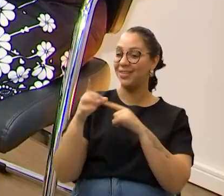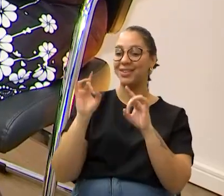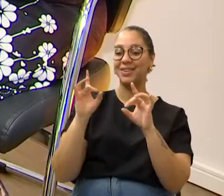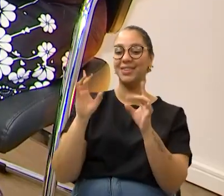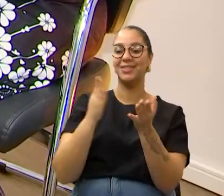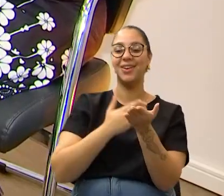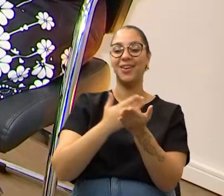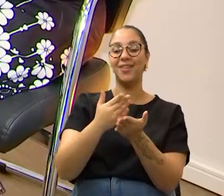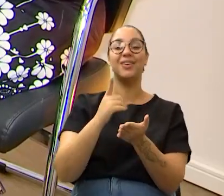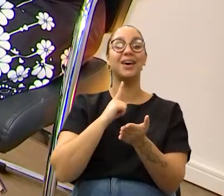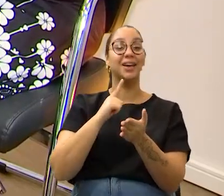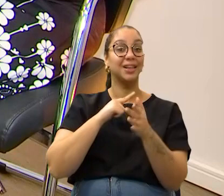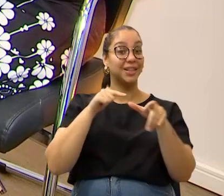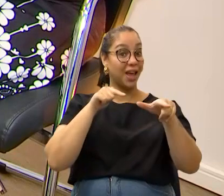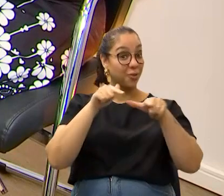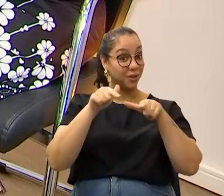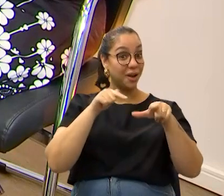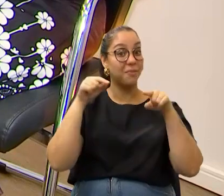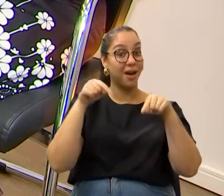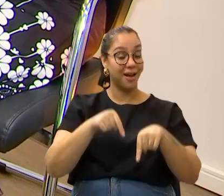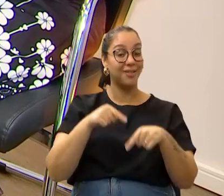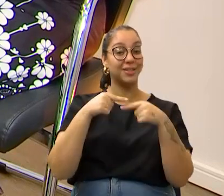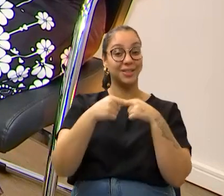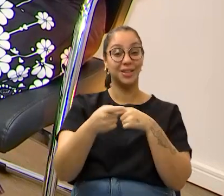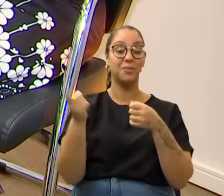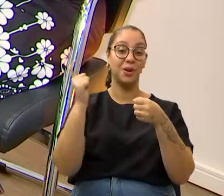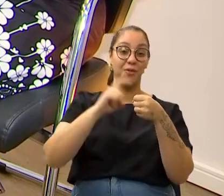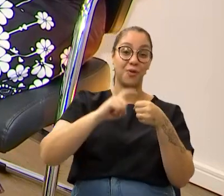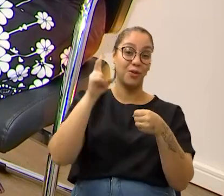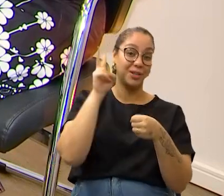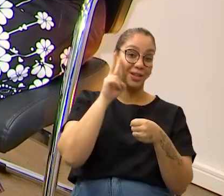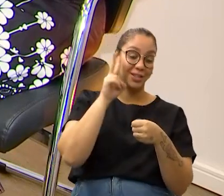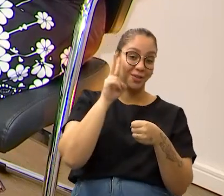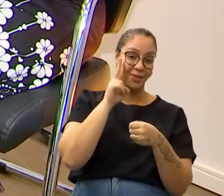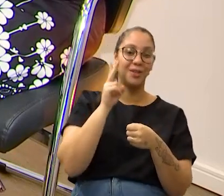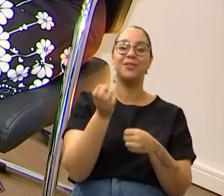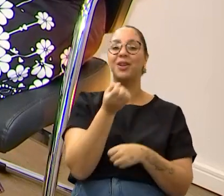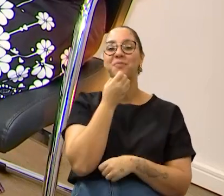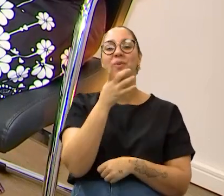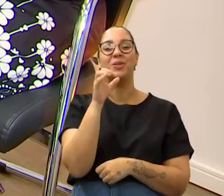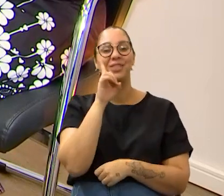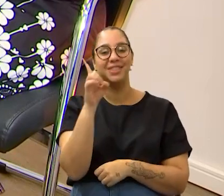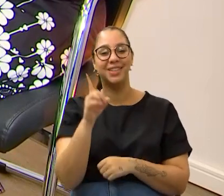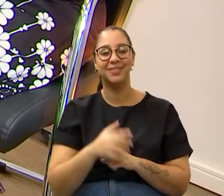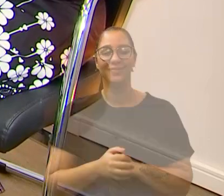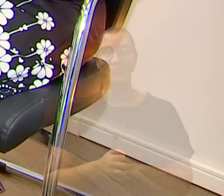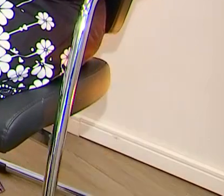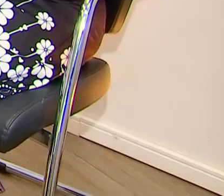só começando. Tem muito trabalho ainda nessa semana e a gente volta na próxima segunda-feira. Um bom dia.